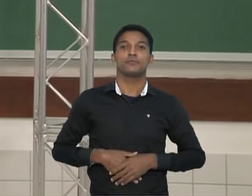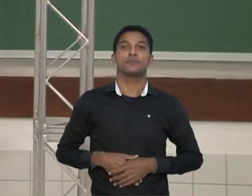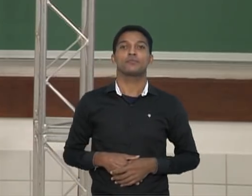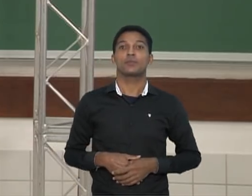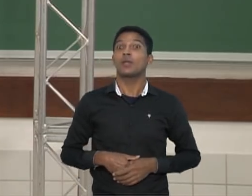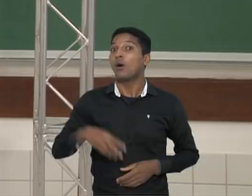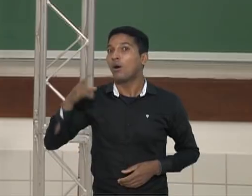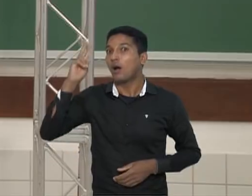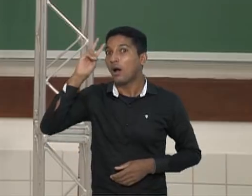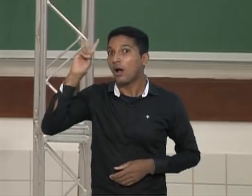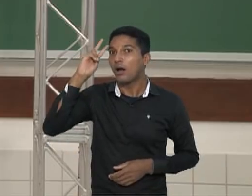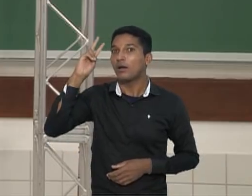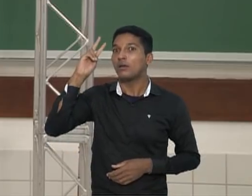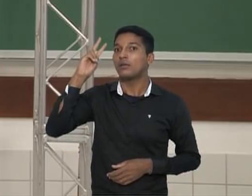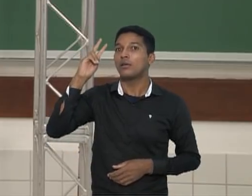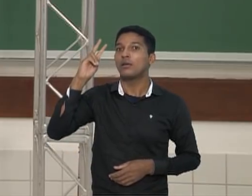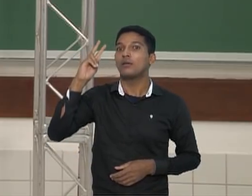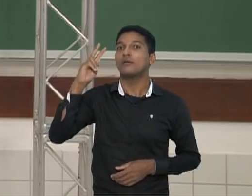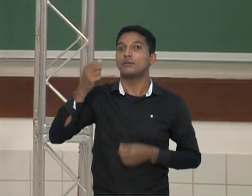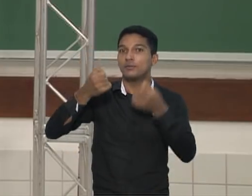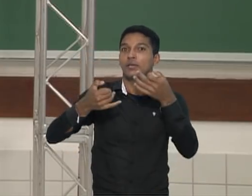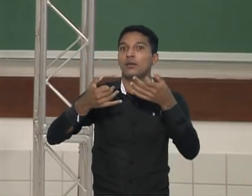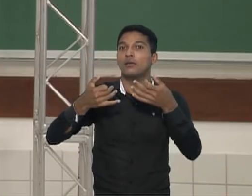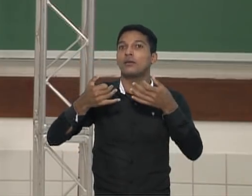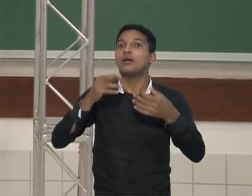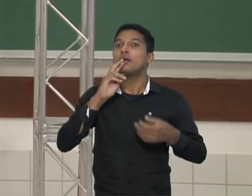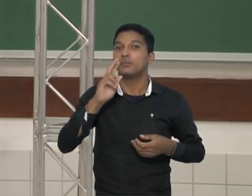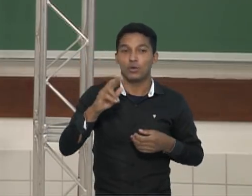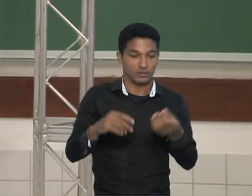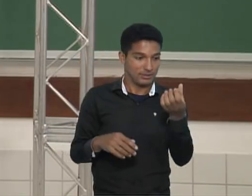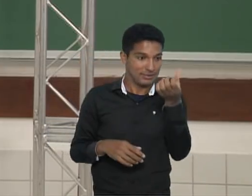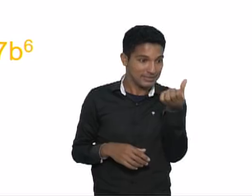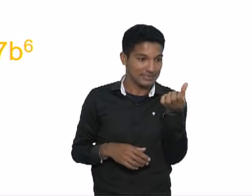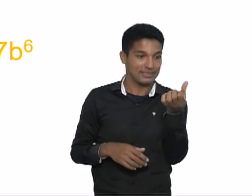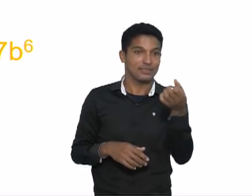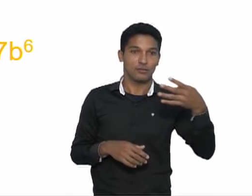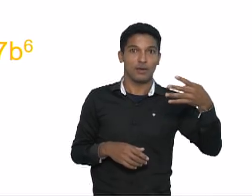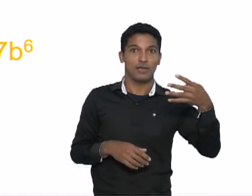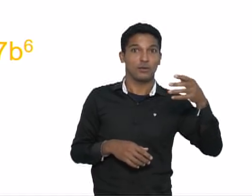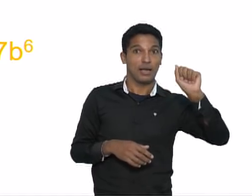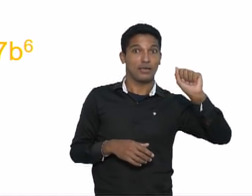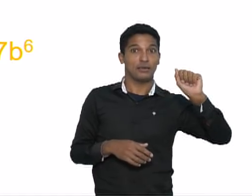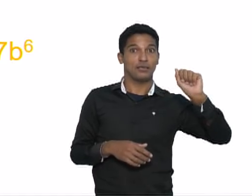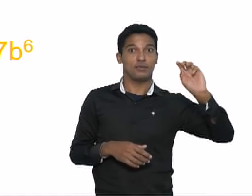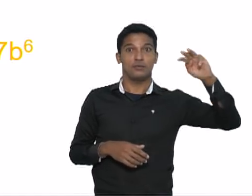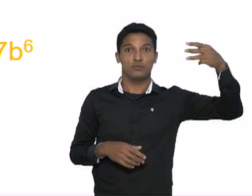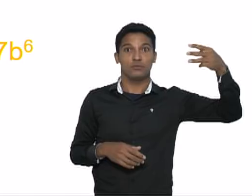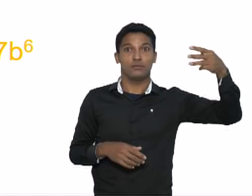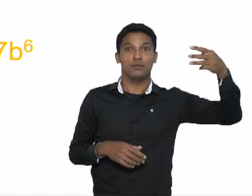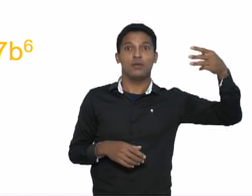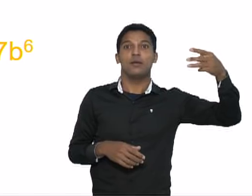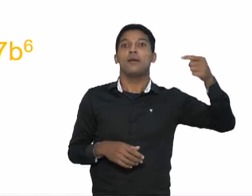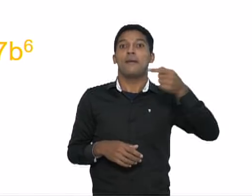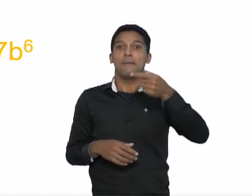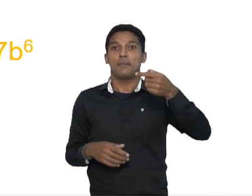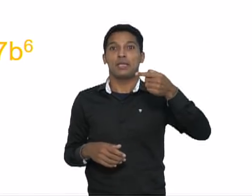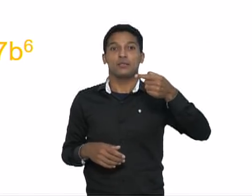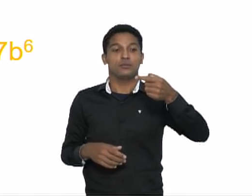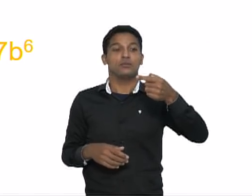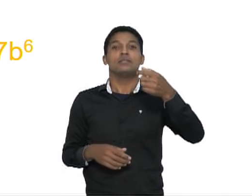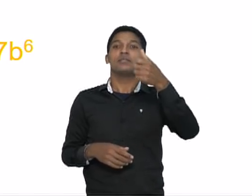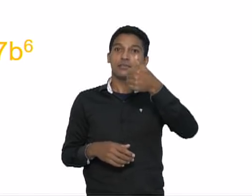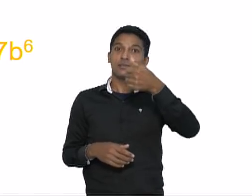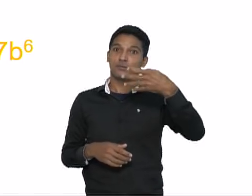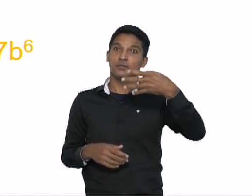Só relembrando, né, vou falar a resposta. Deu 64a ao cubo menos